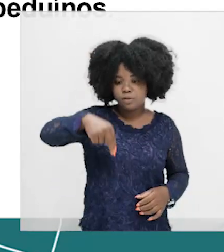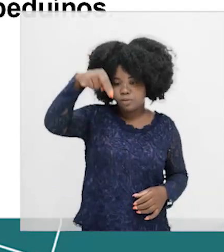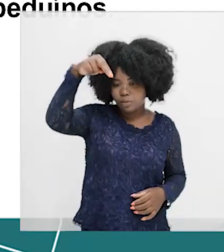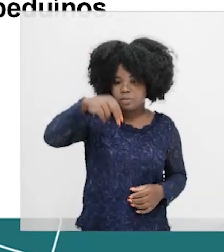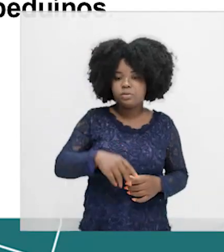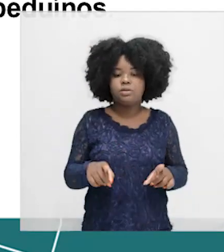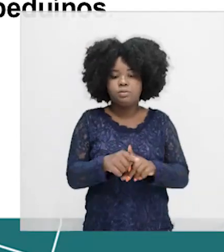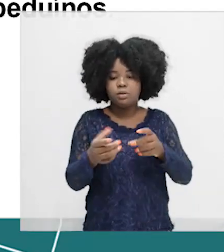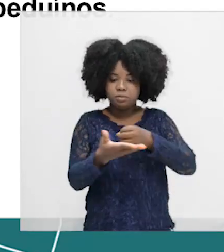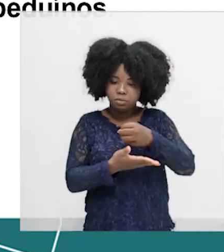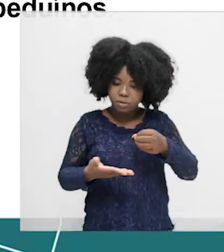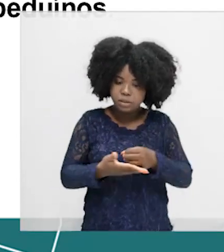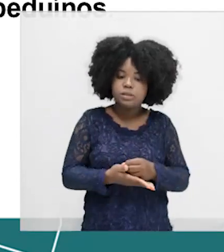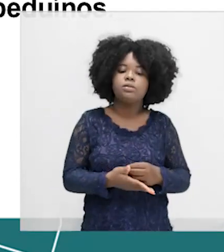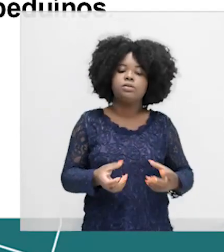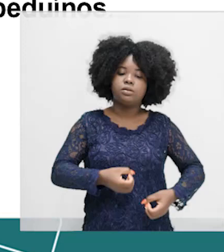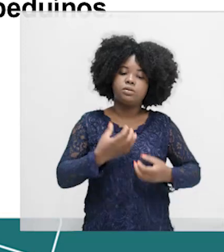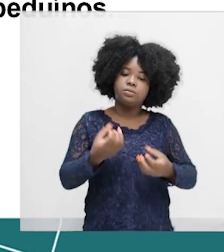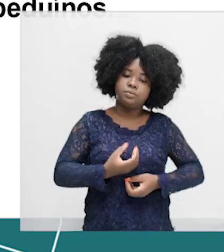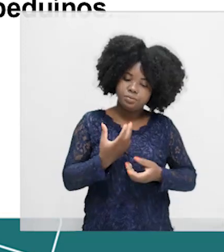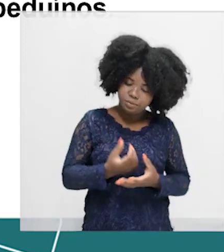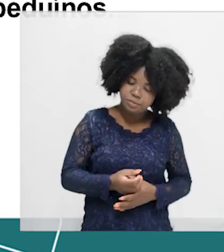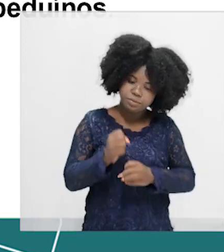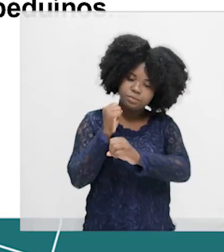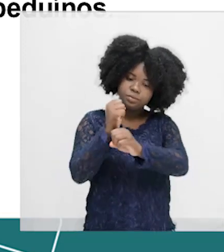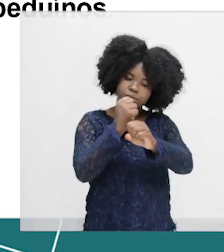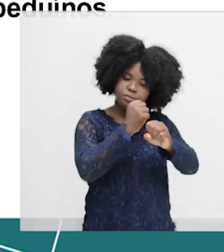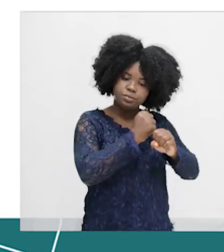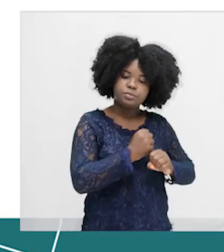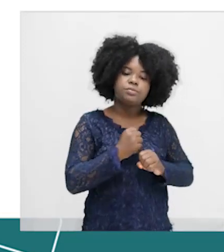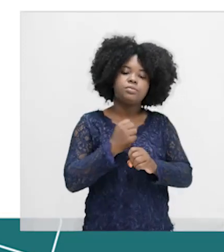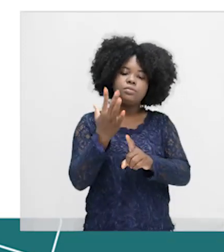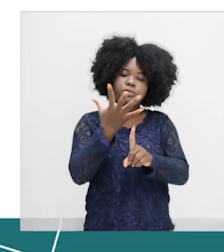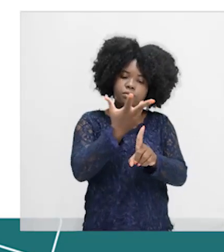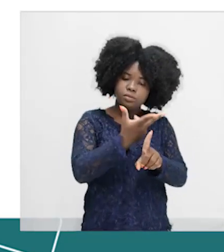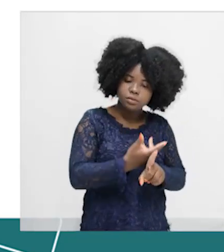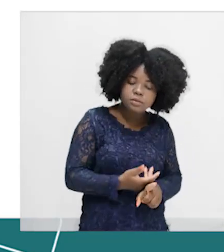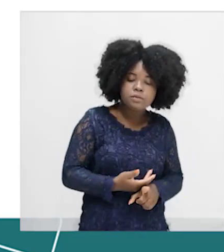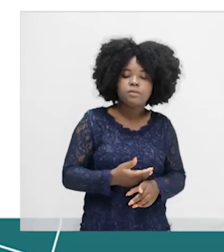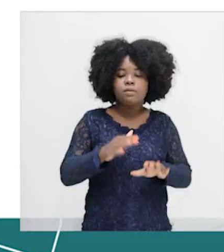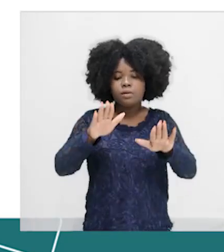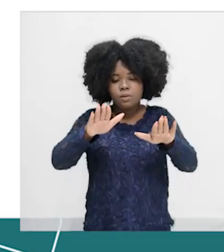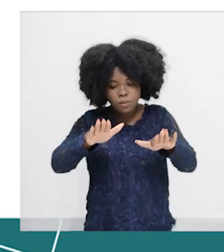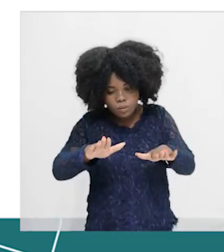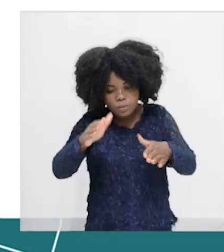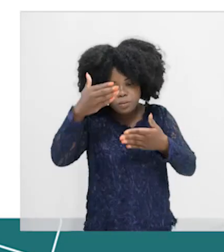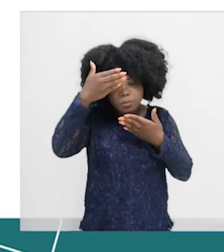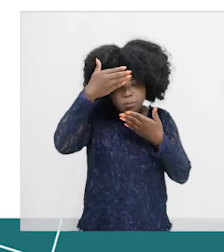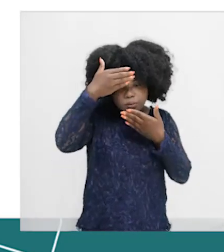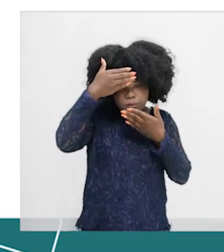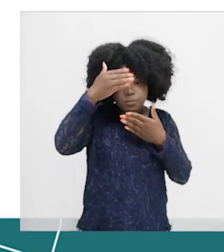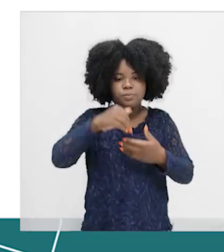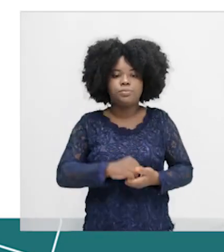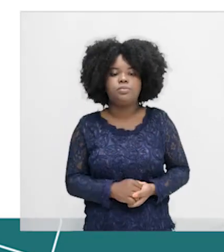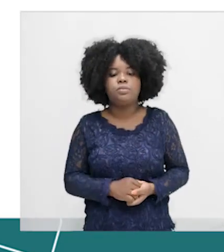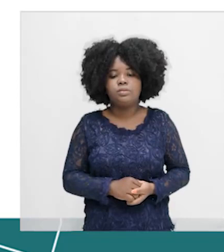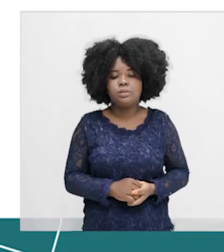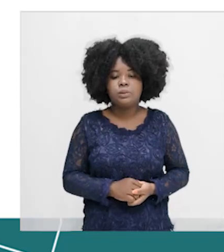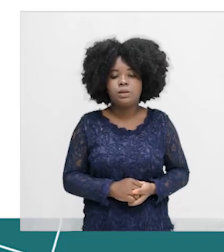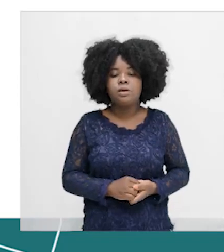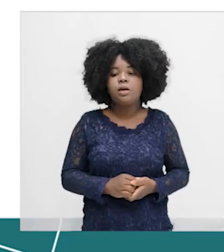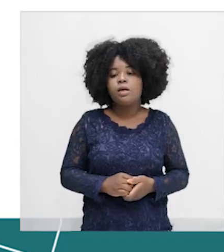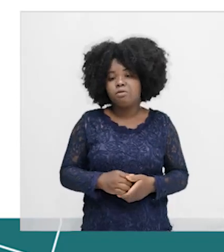base, têm essa produção de arte islâmica. Ainda há pouco eu comentei aqui no estúdio que é impossível você olhar para as